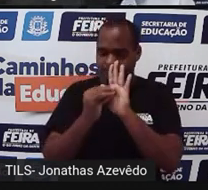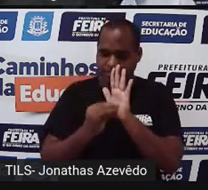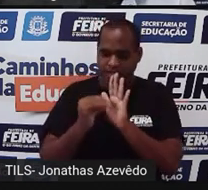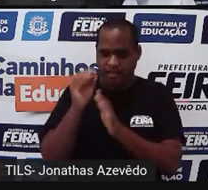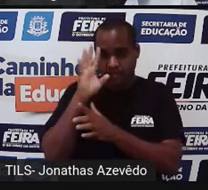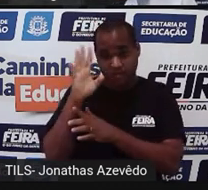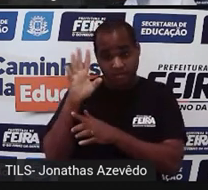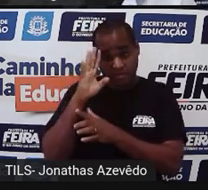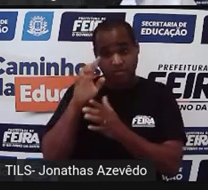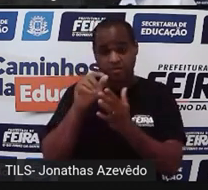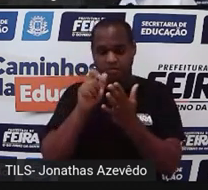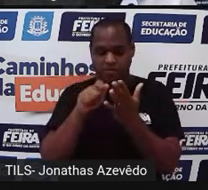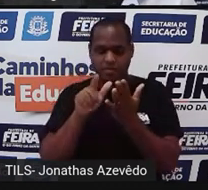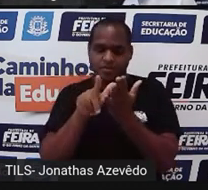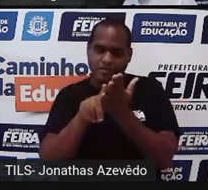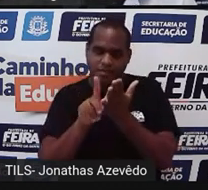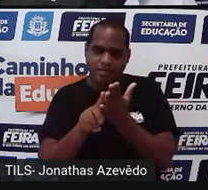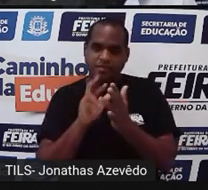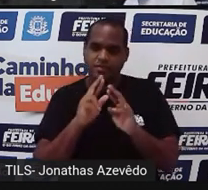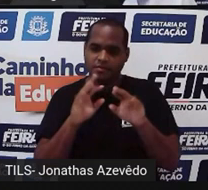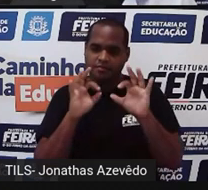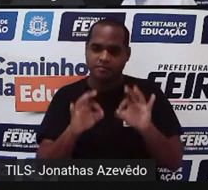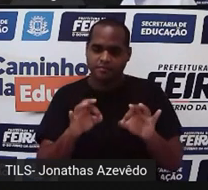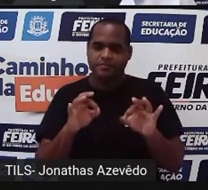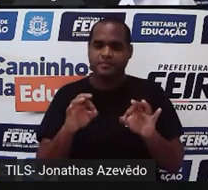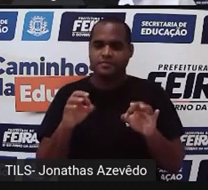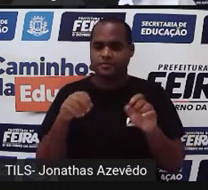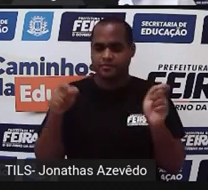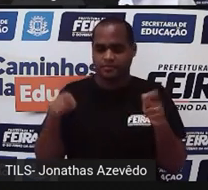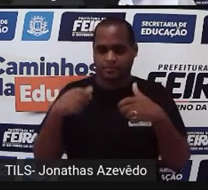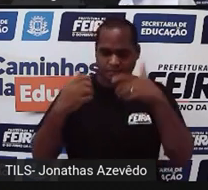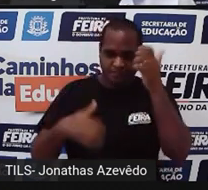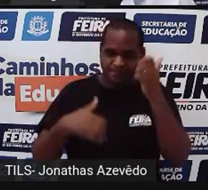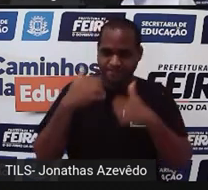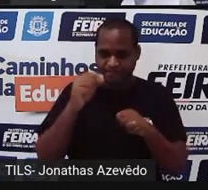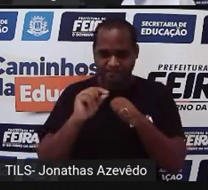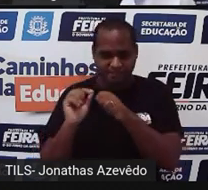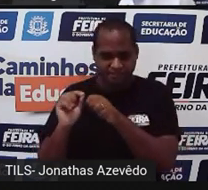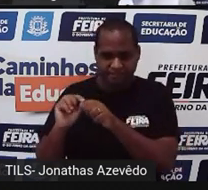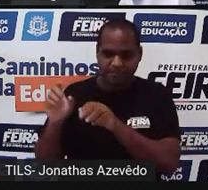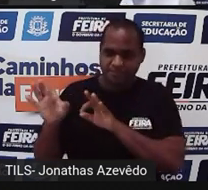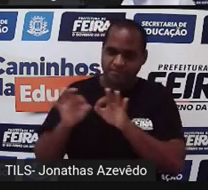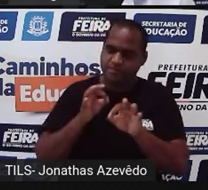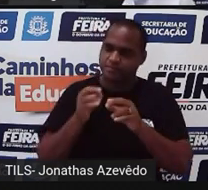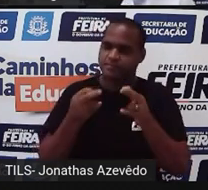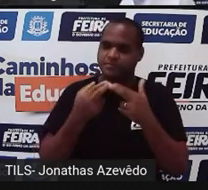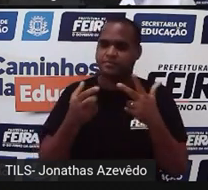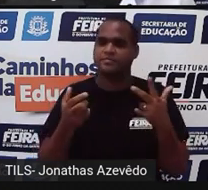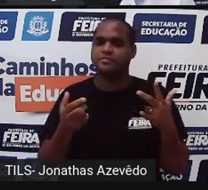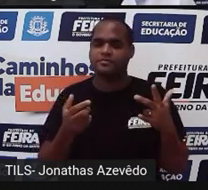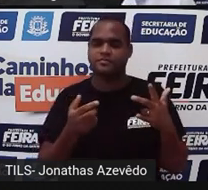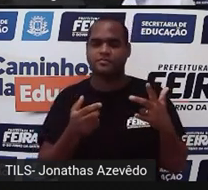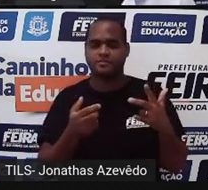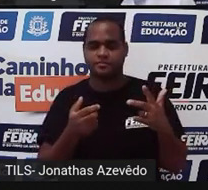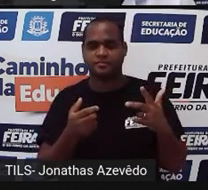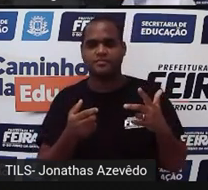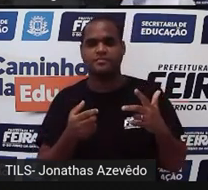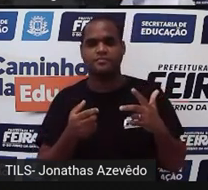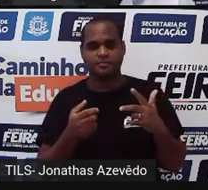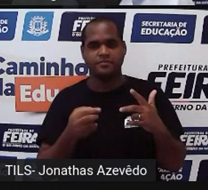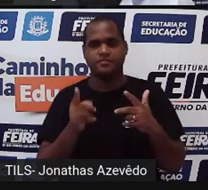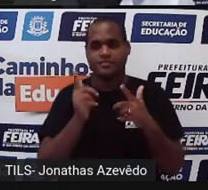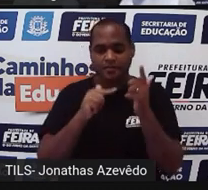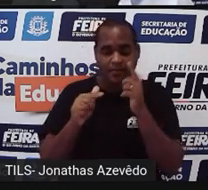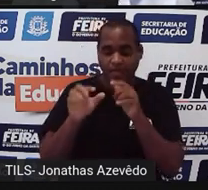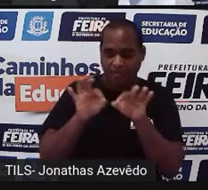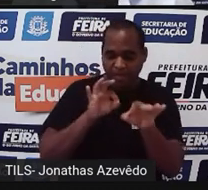faz rascunhos. Se os cálculos que a gente fizer não servirem, se isso falhar, a gente volta e faz